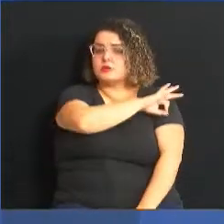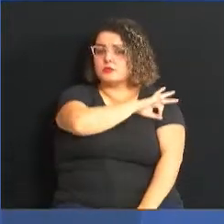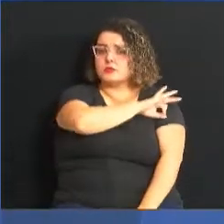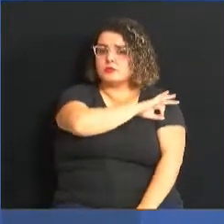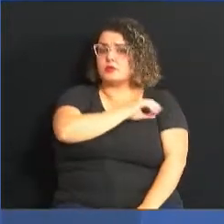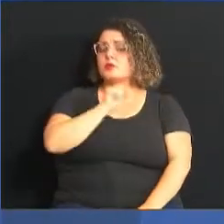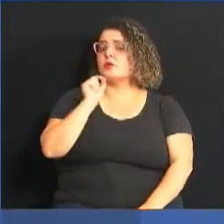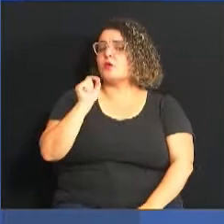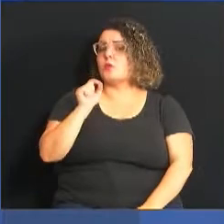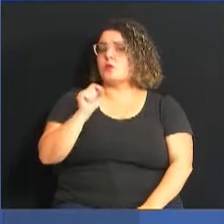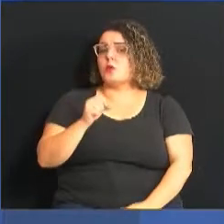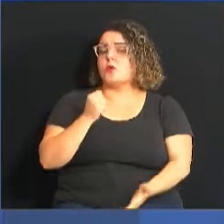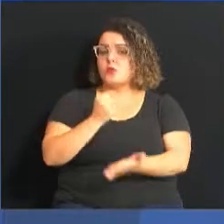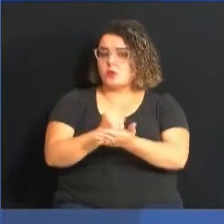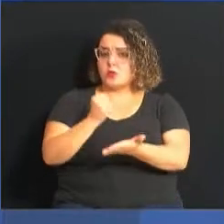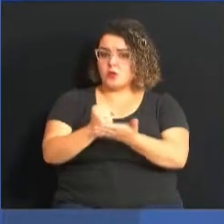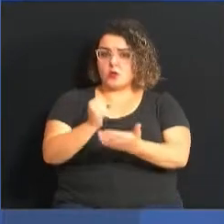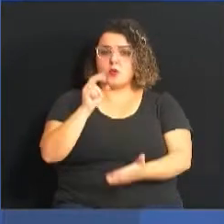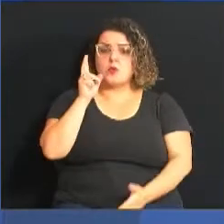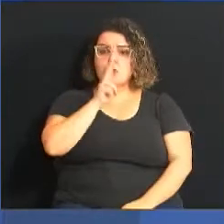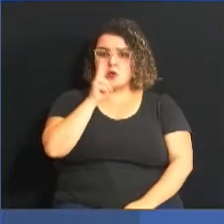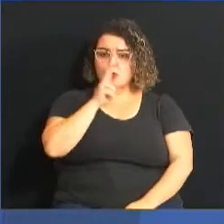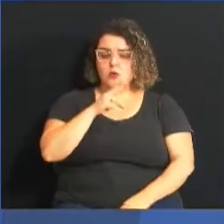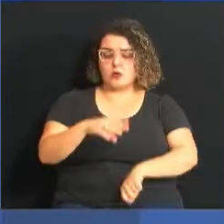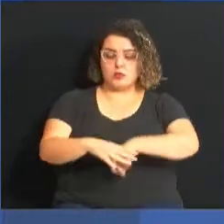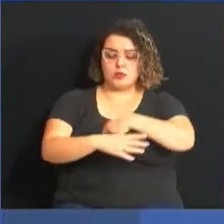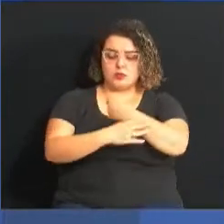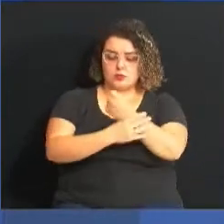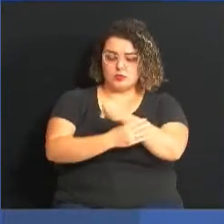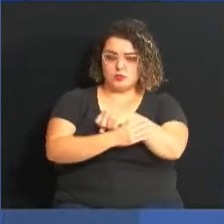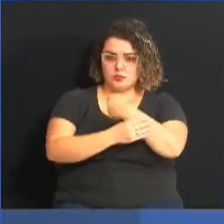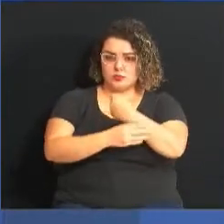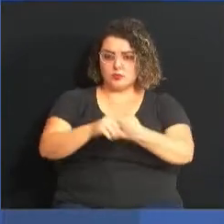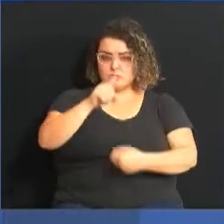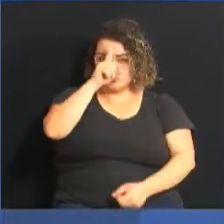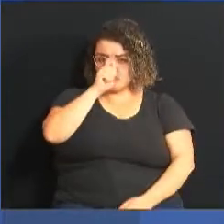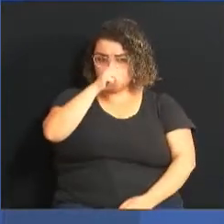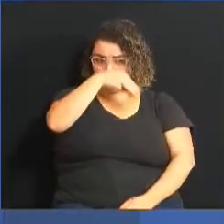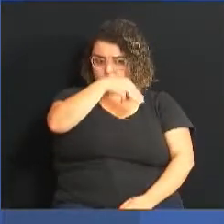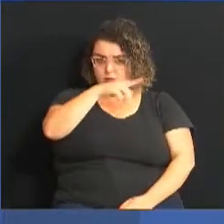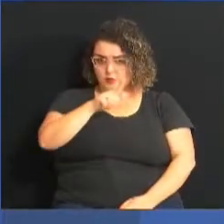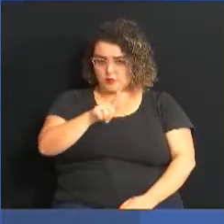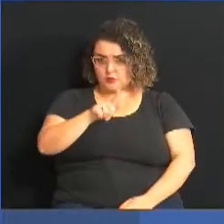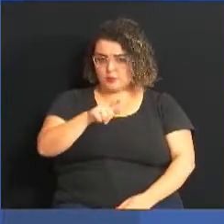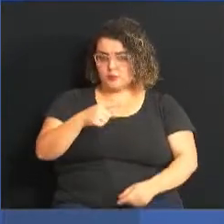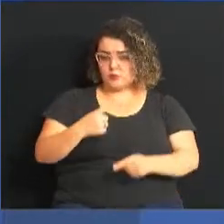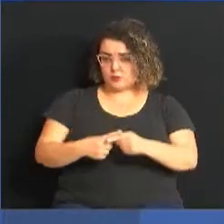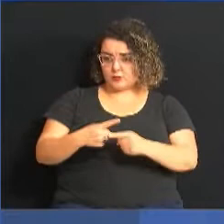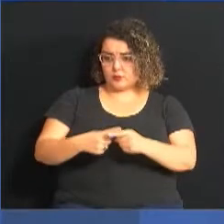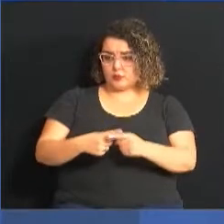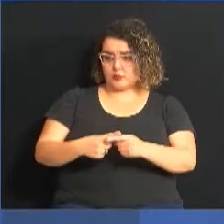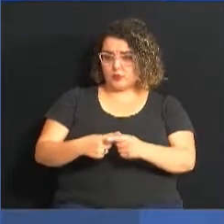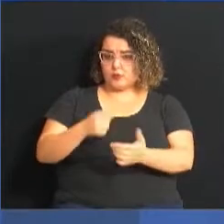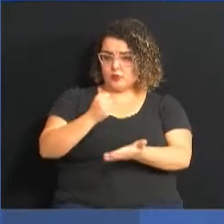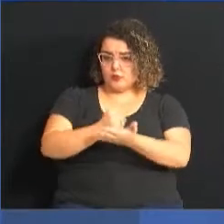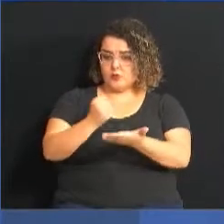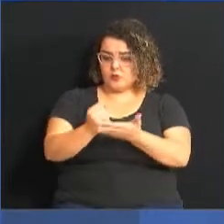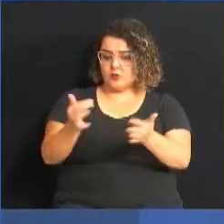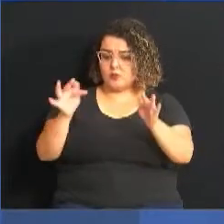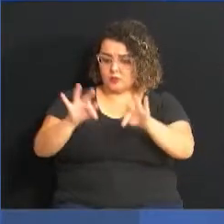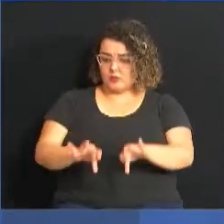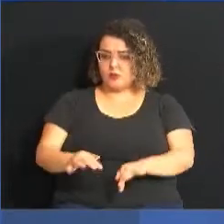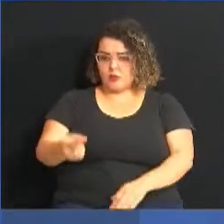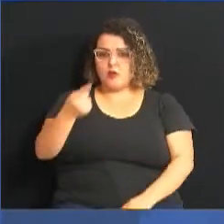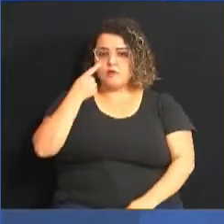contratos emergenciais de fisioterapeuta da rede Mário Gatti, pois esses contratos chegaram ao fim no mês de junho. Confira